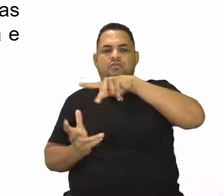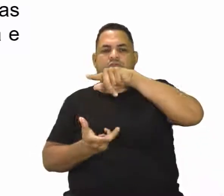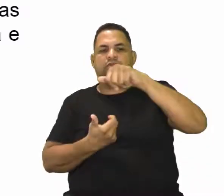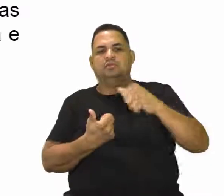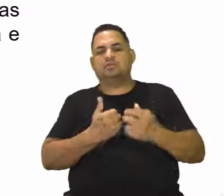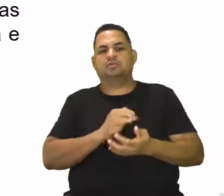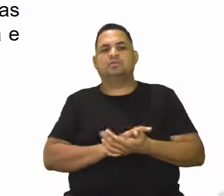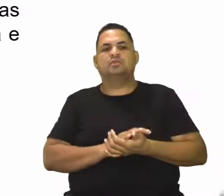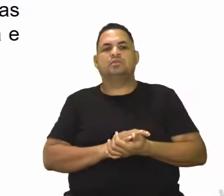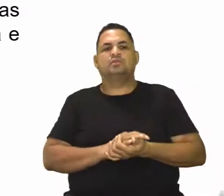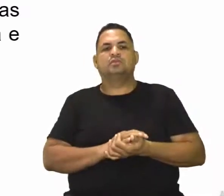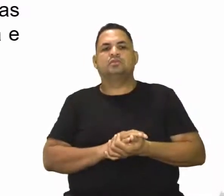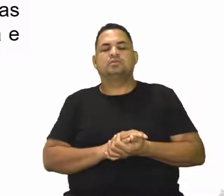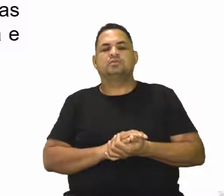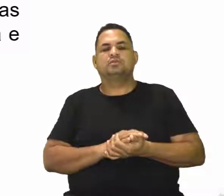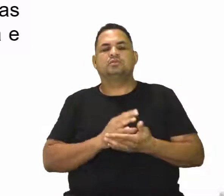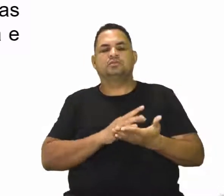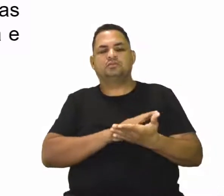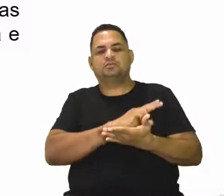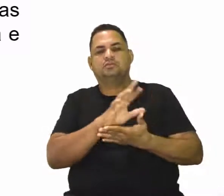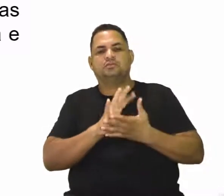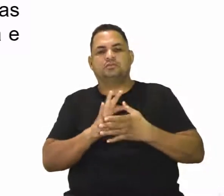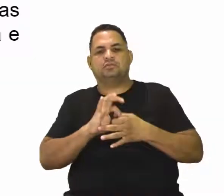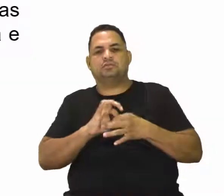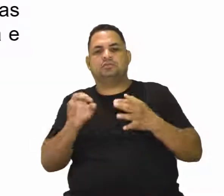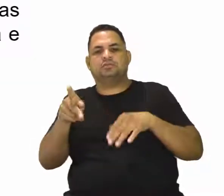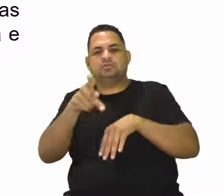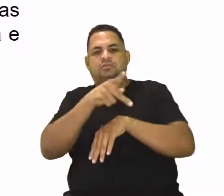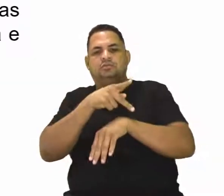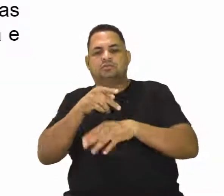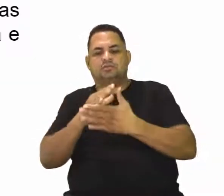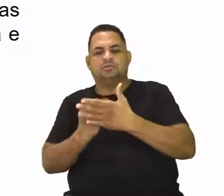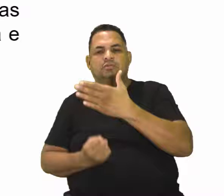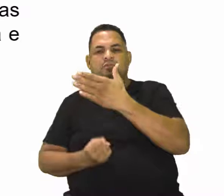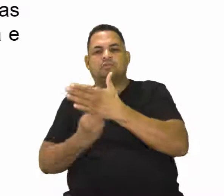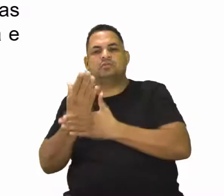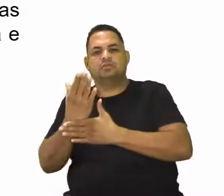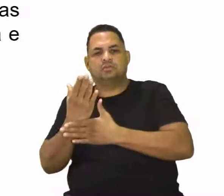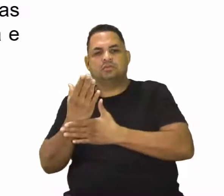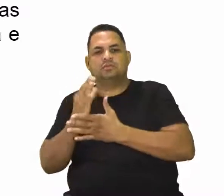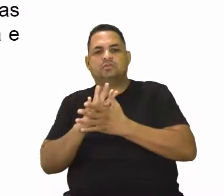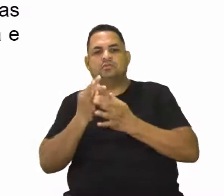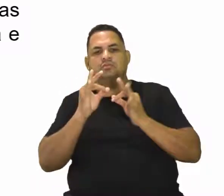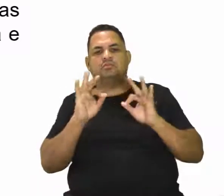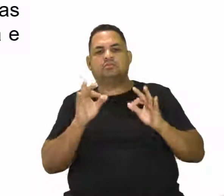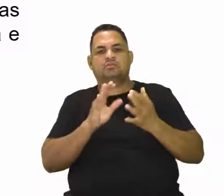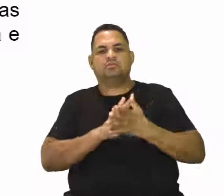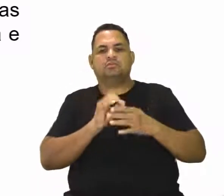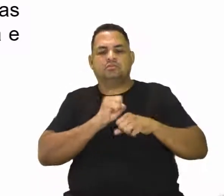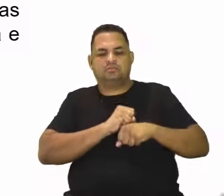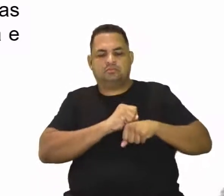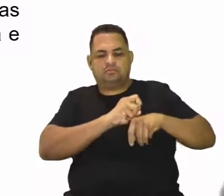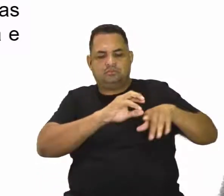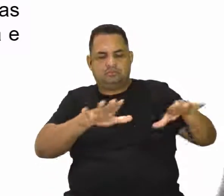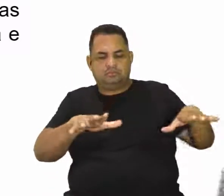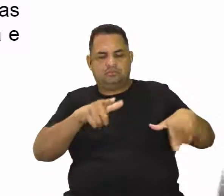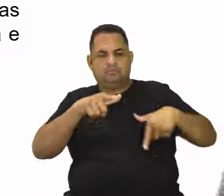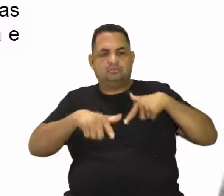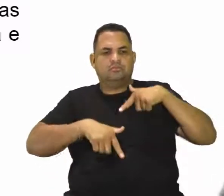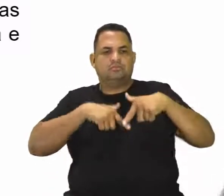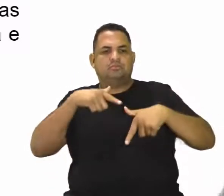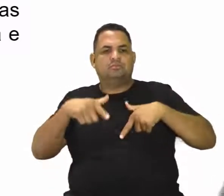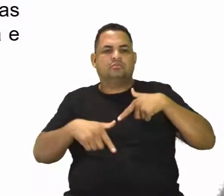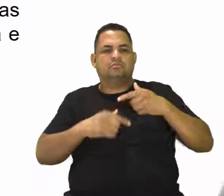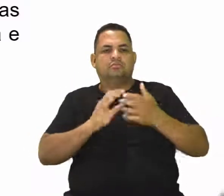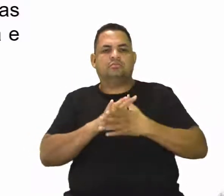globais. Muitas abandonam seus países de origem ou simplesmente expandem